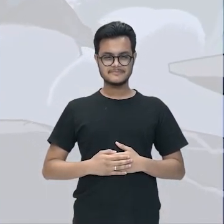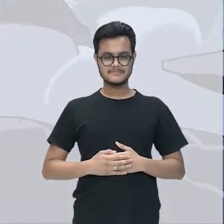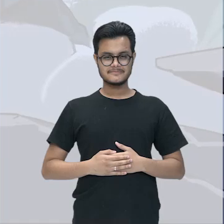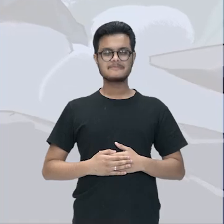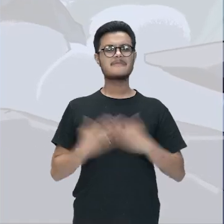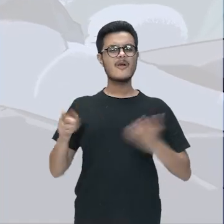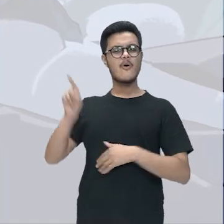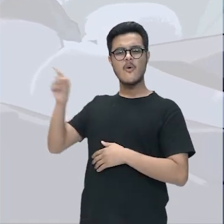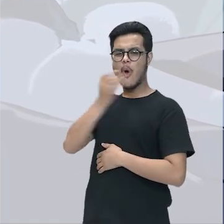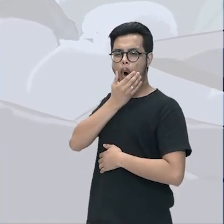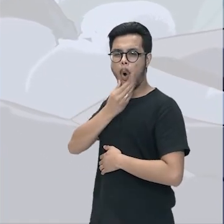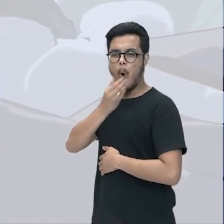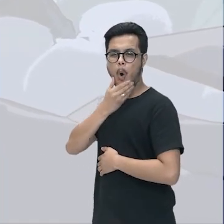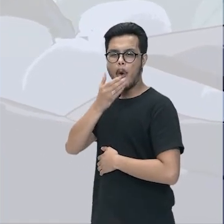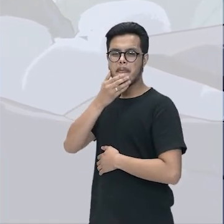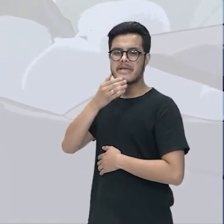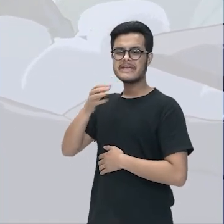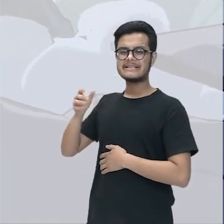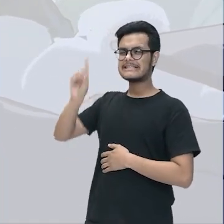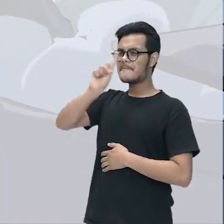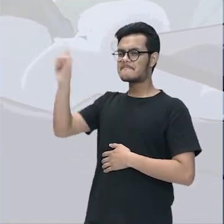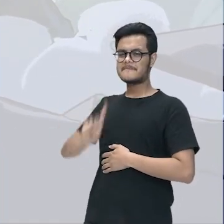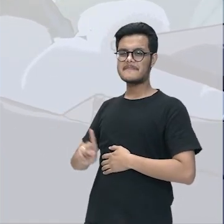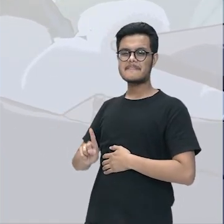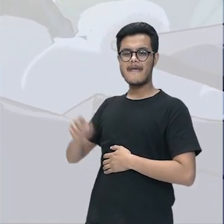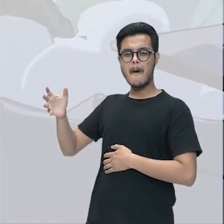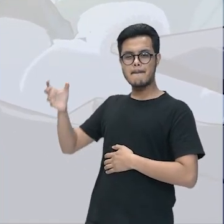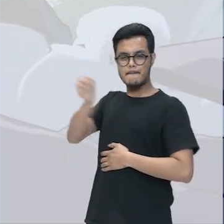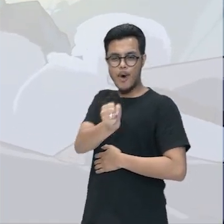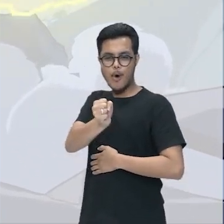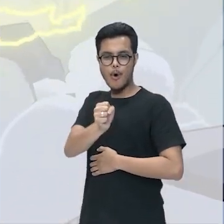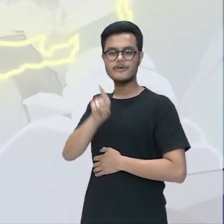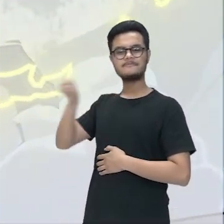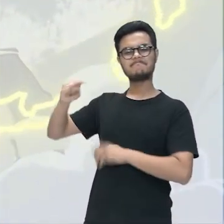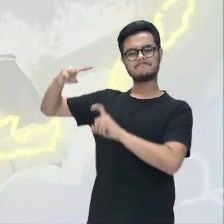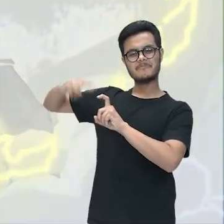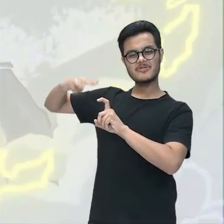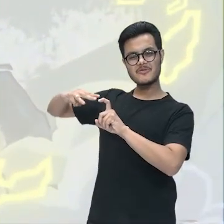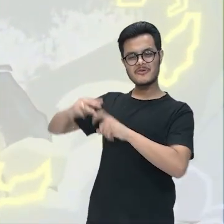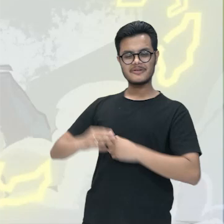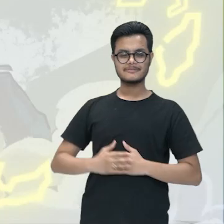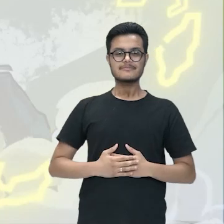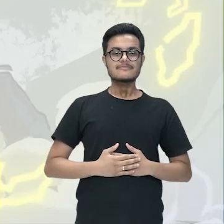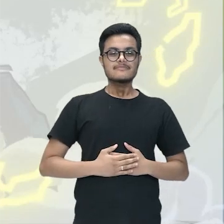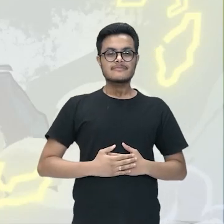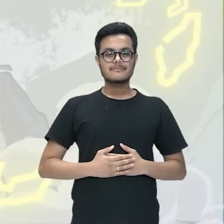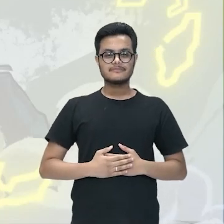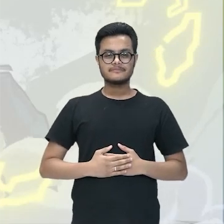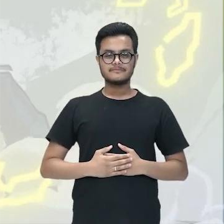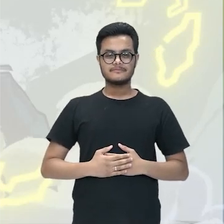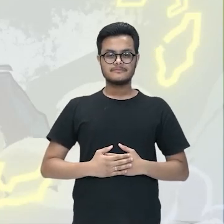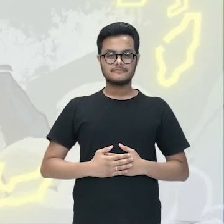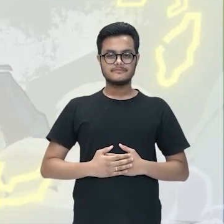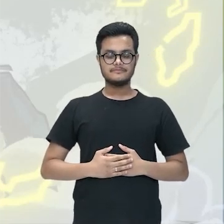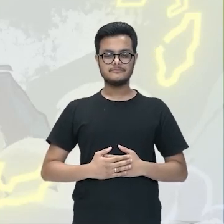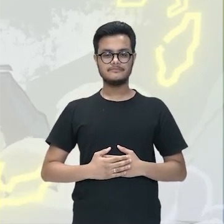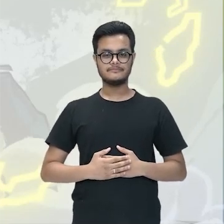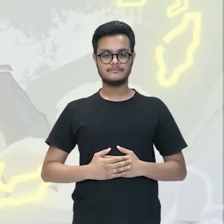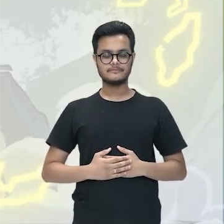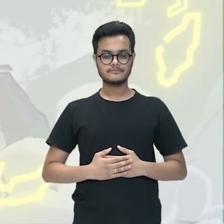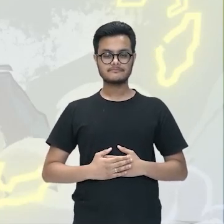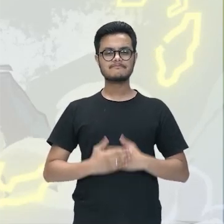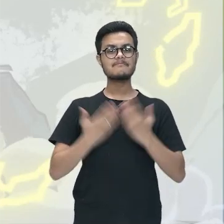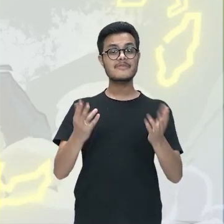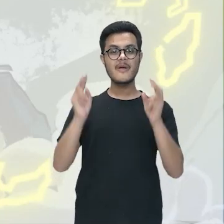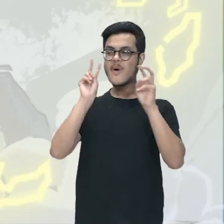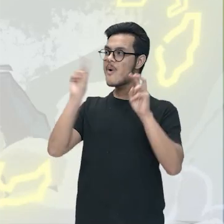Então, aí Zeus, que vai ser aí um dos grandes nomes da mitologia grega. E a gente, então, olha aí